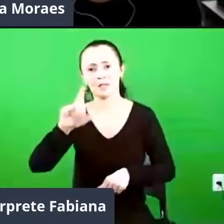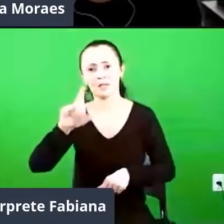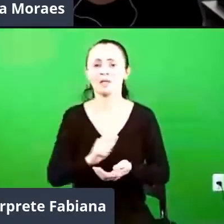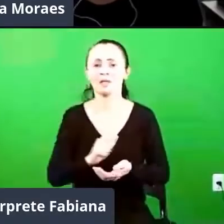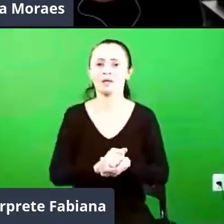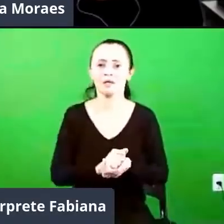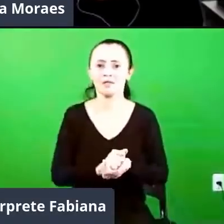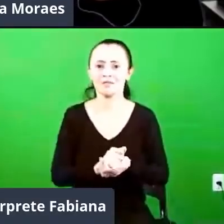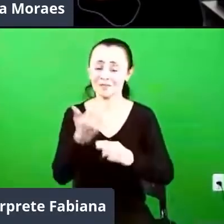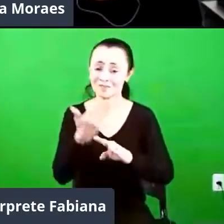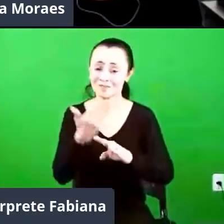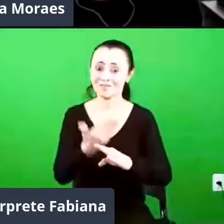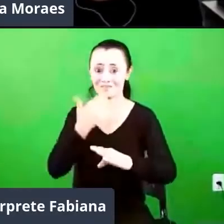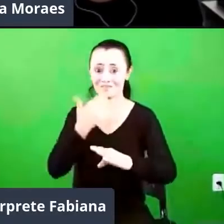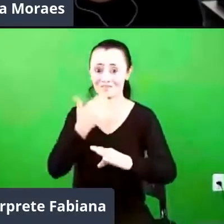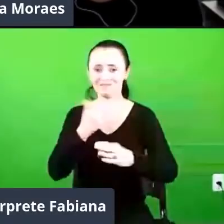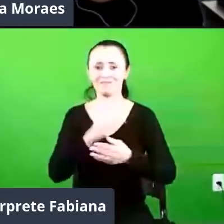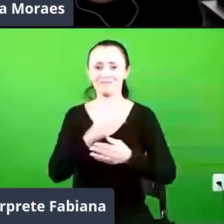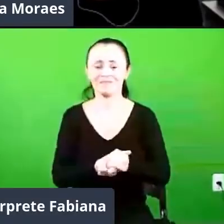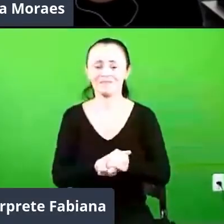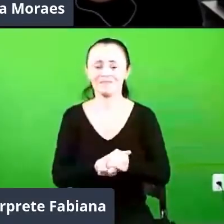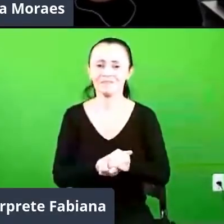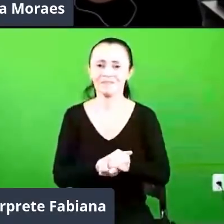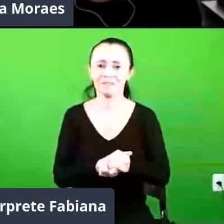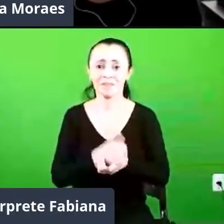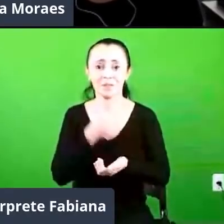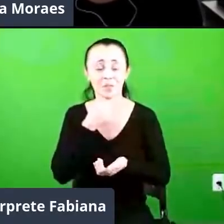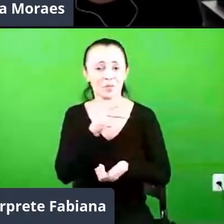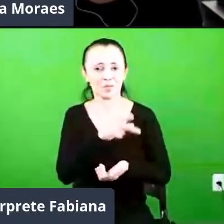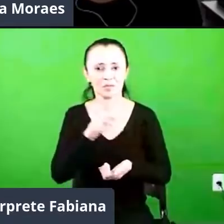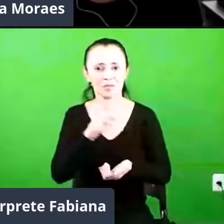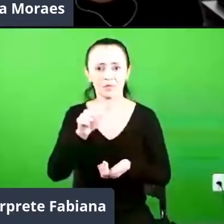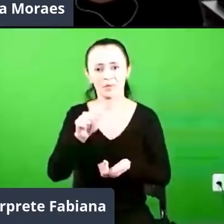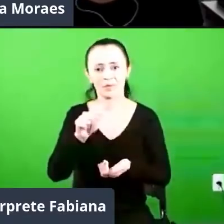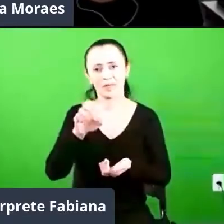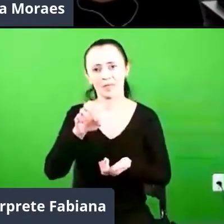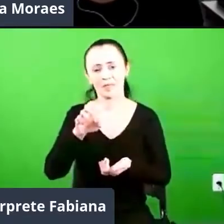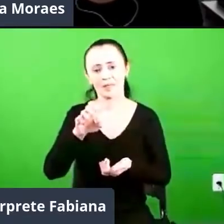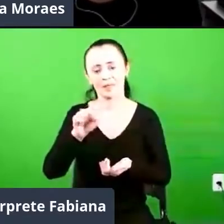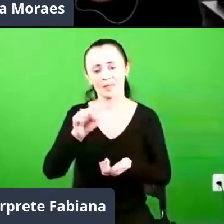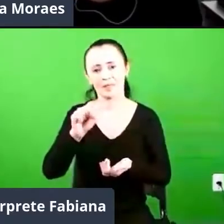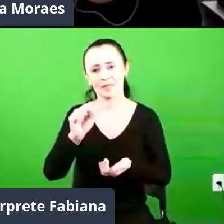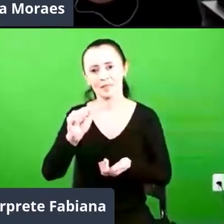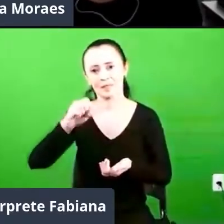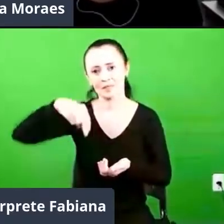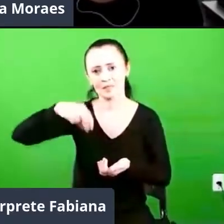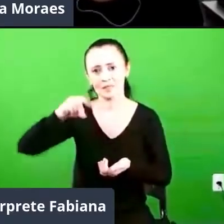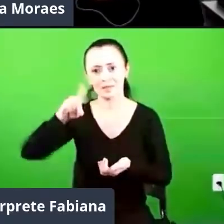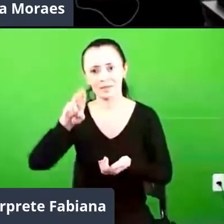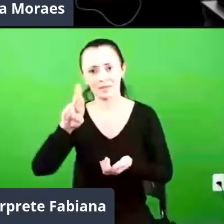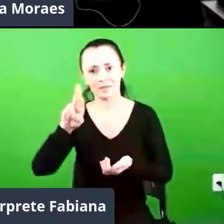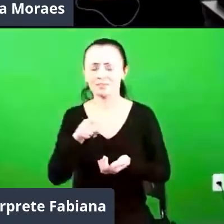bastidores, engasguei aqui, e o professor Alessandro, que está aqui do ladinho, aguardando, né, que está aqui conosco.